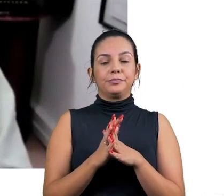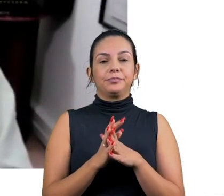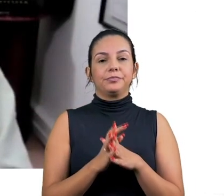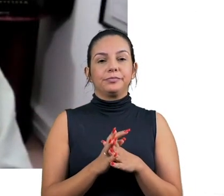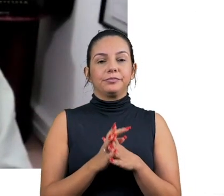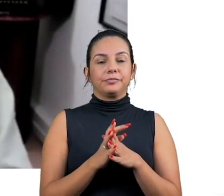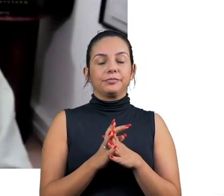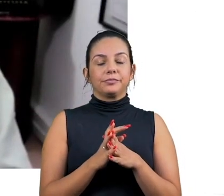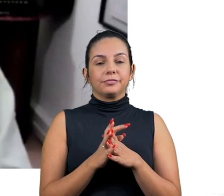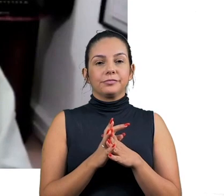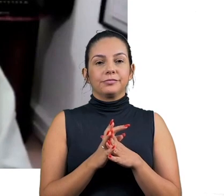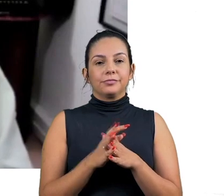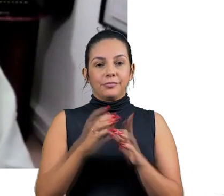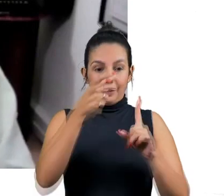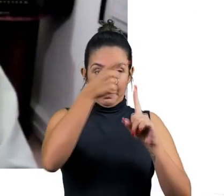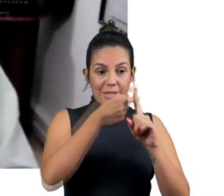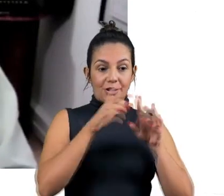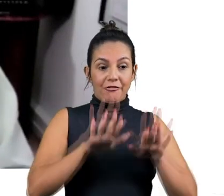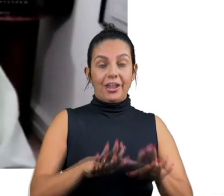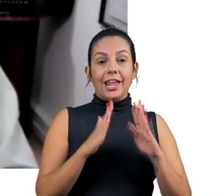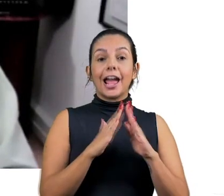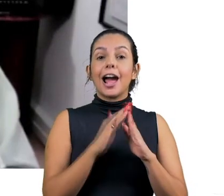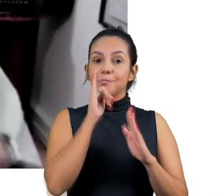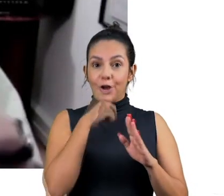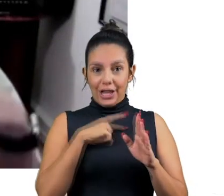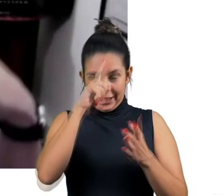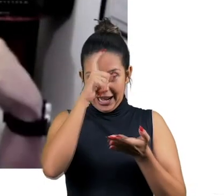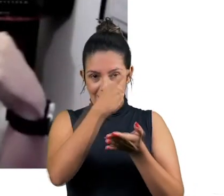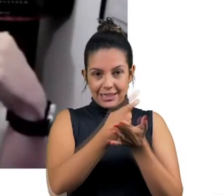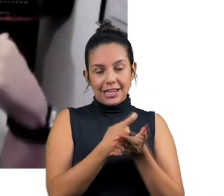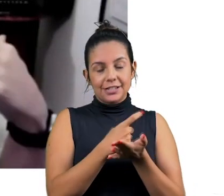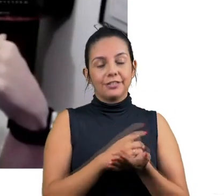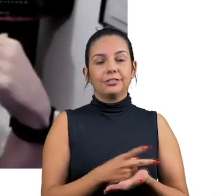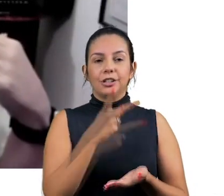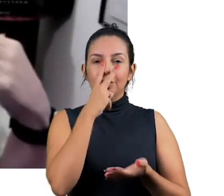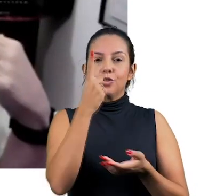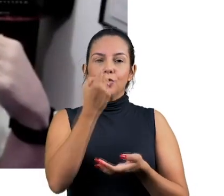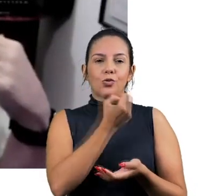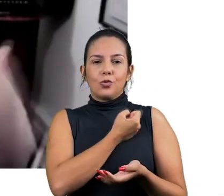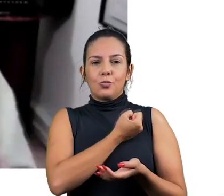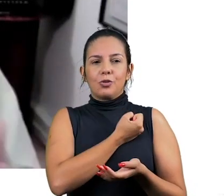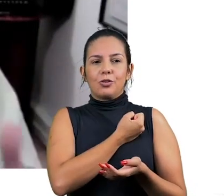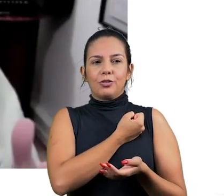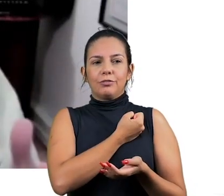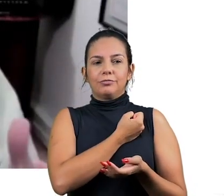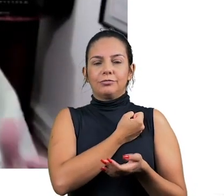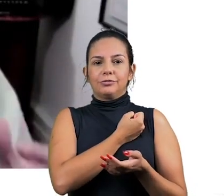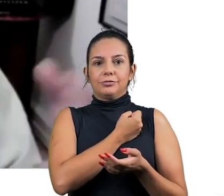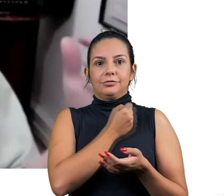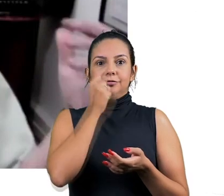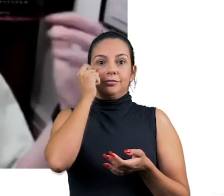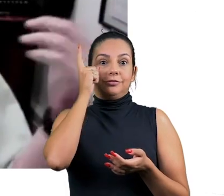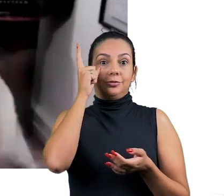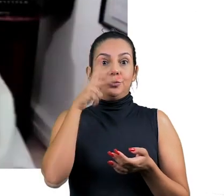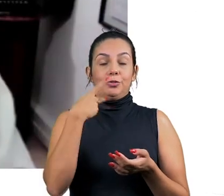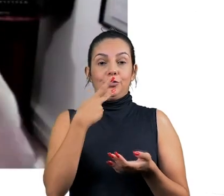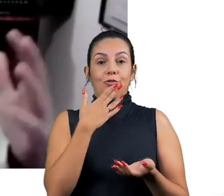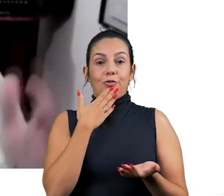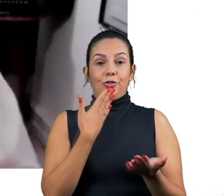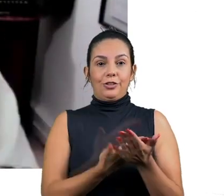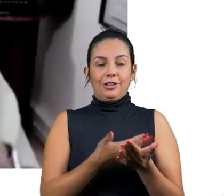do personagem. E aí eu achei um número assim bem exorbitante, falei assim,